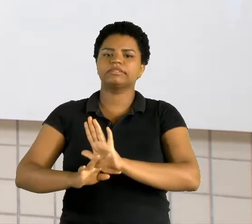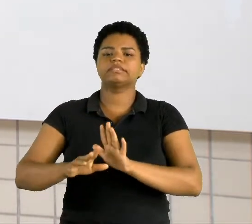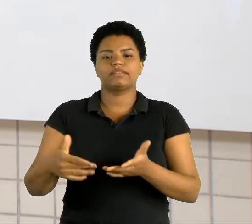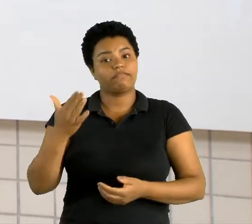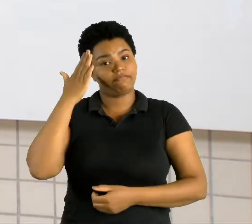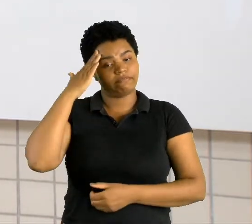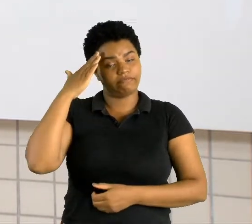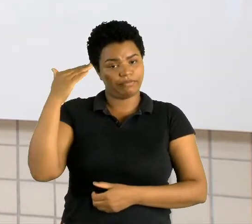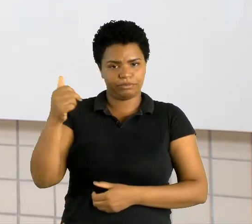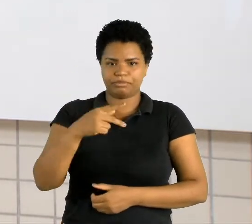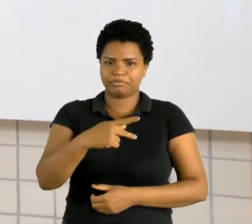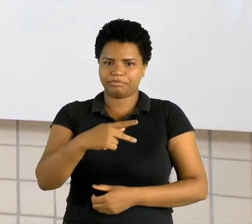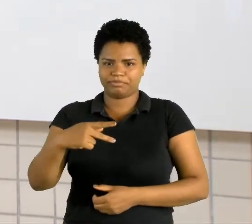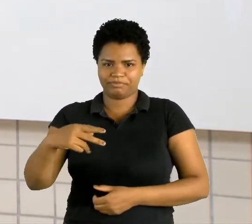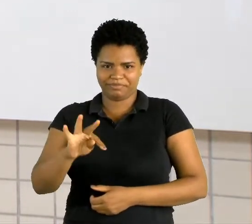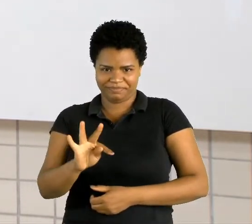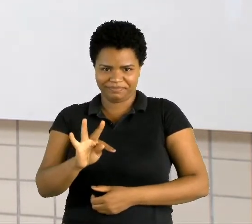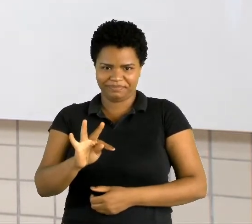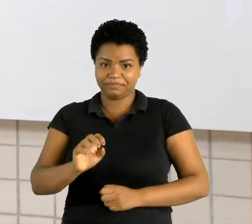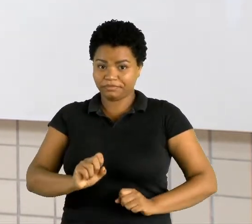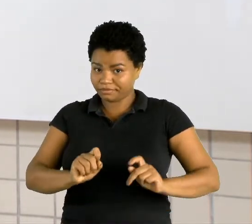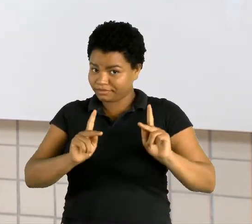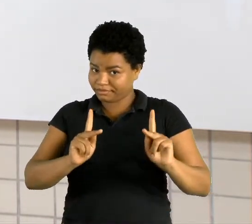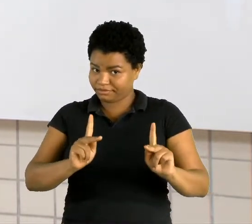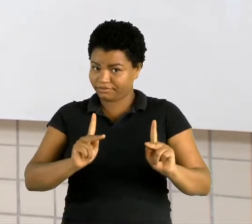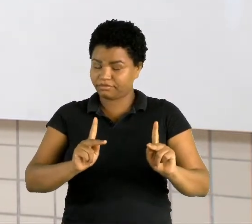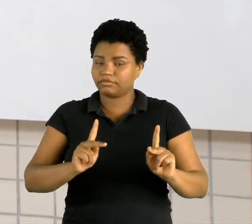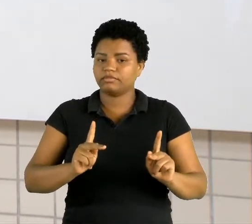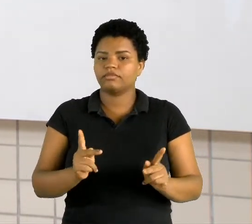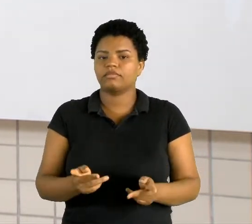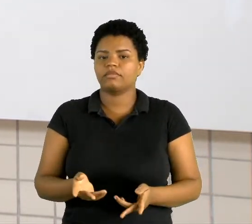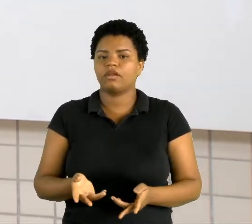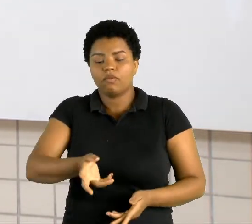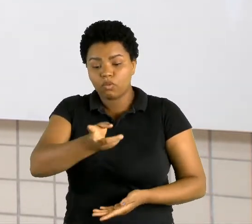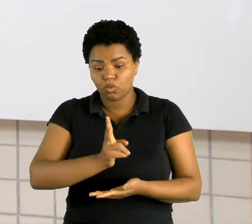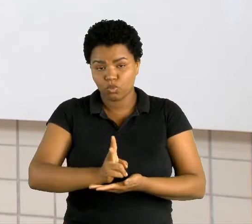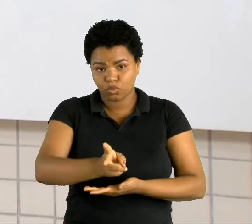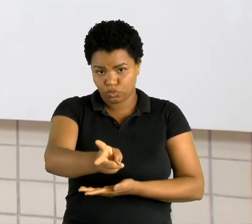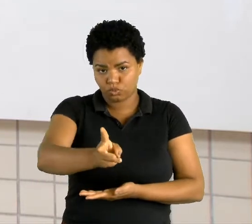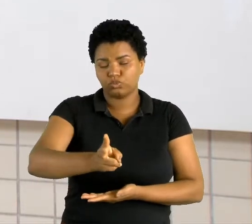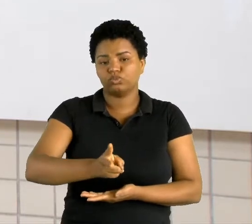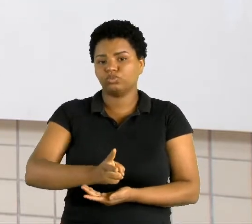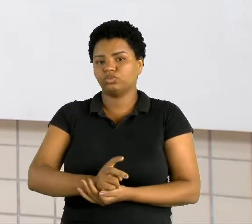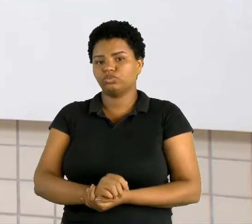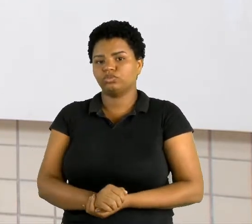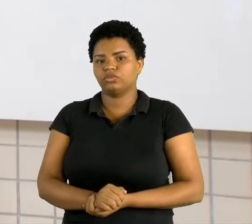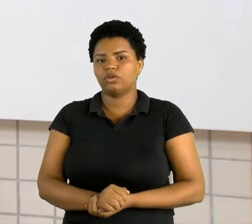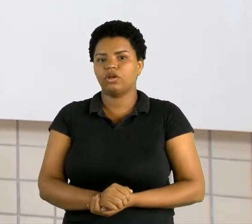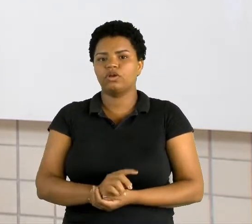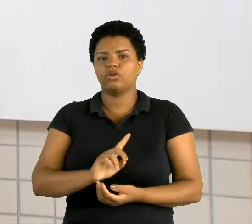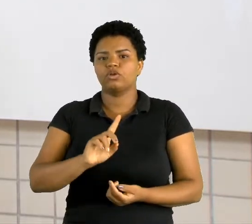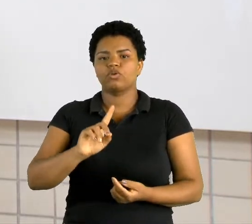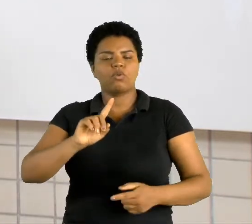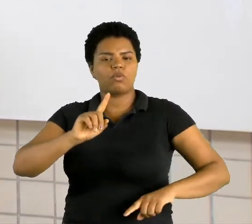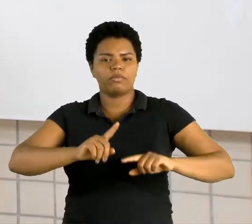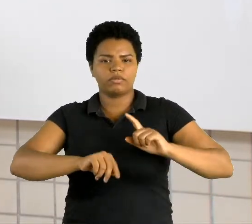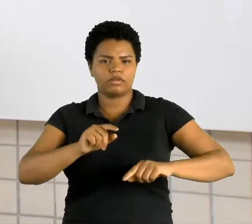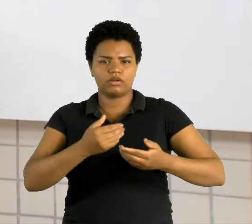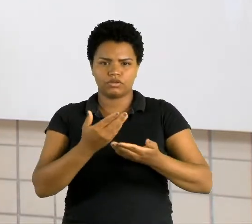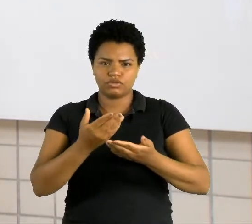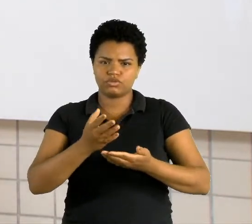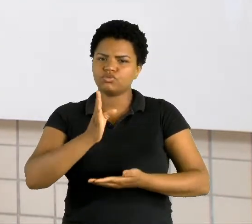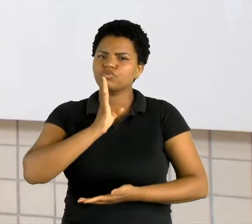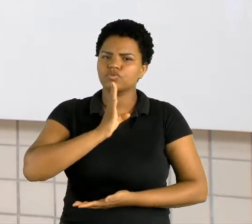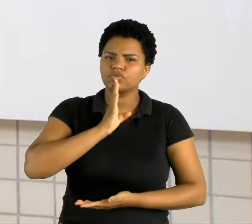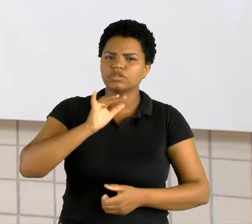famoso PPT, ok? Ainda vamos continuar com o objeto de conhecimento e